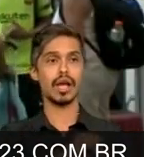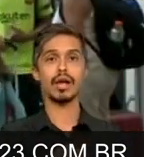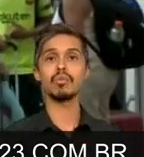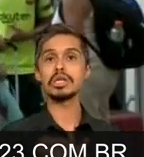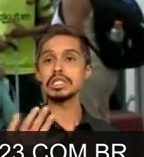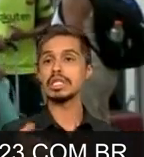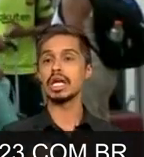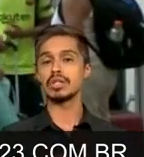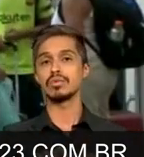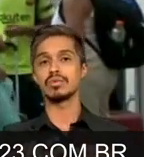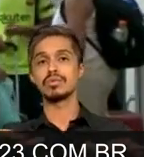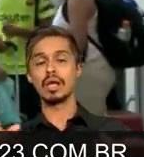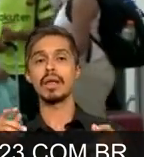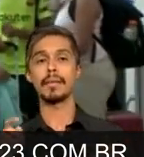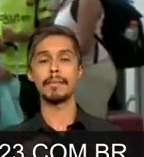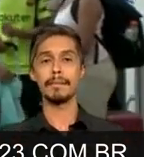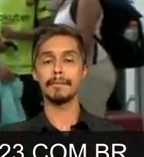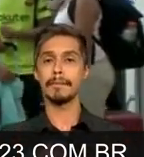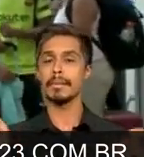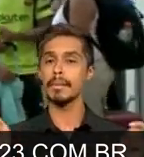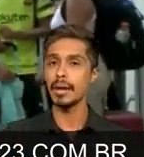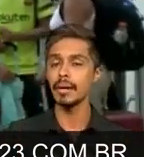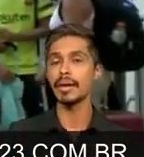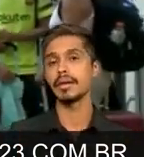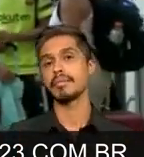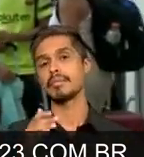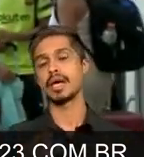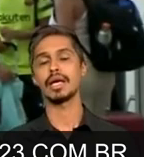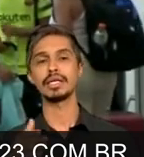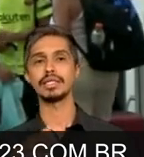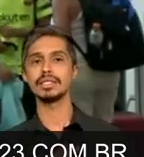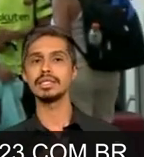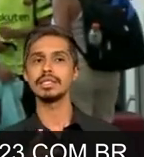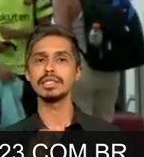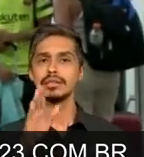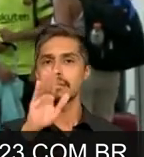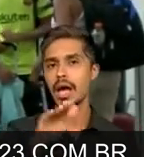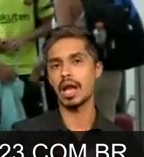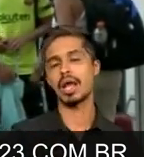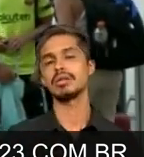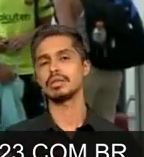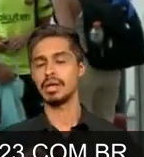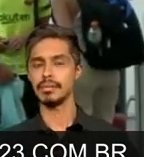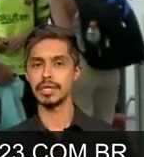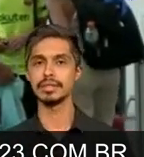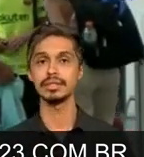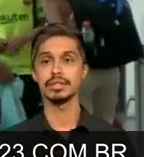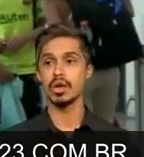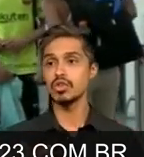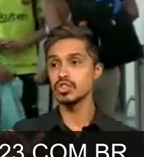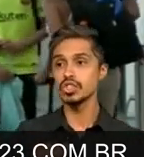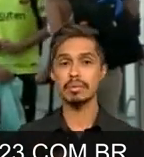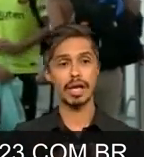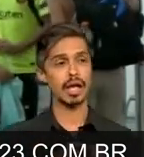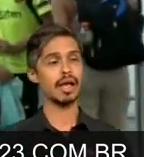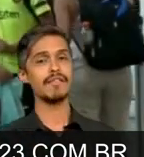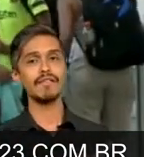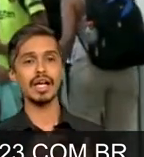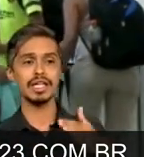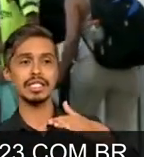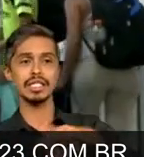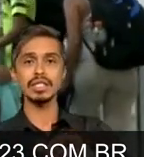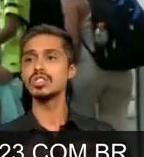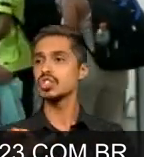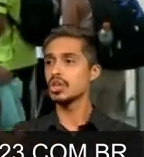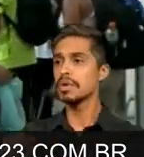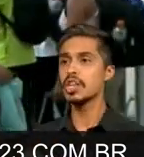voos, é fazer com que esse voo possa ser mais acessível, esse voo possa ser mais barato, e aí chamar todas as companhias para muito diálogo e chamar novas